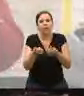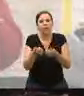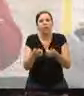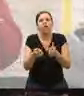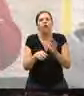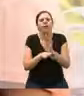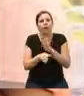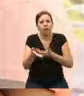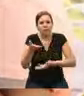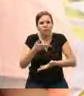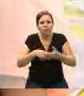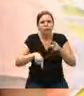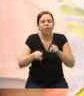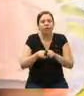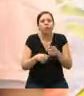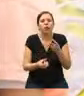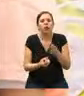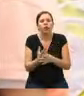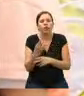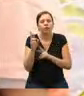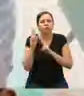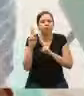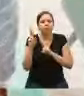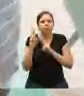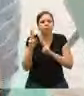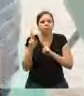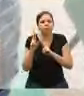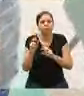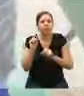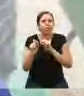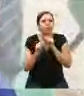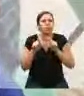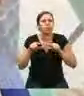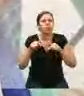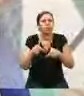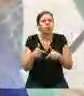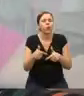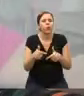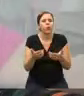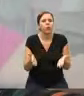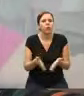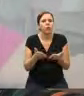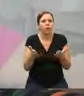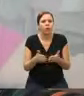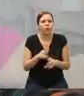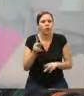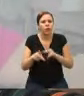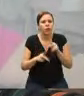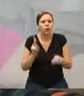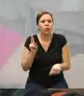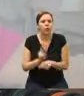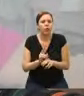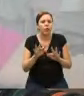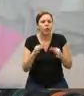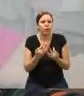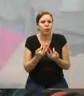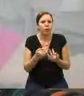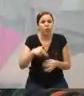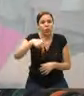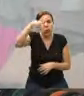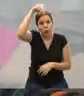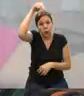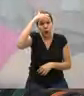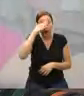é semeada para brotar a esperança em quem enfrenta a miséria. O pessoal cuida de famílias no